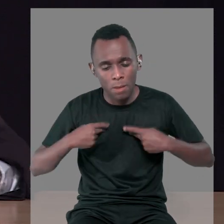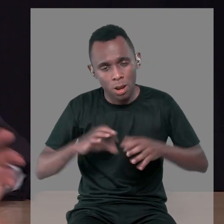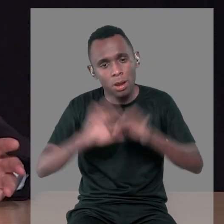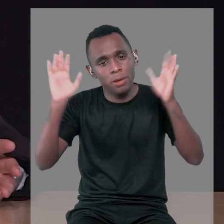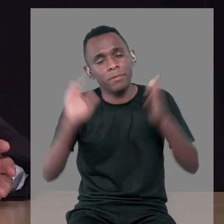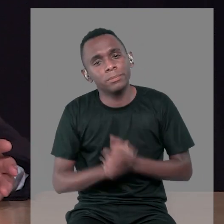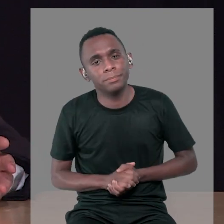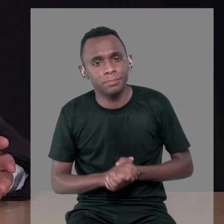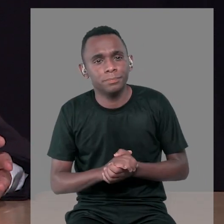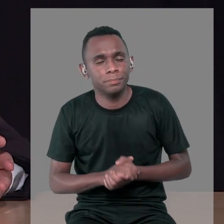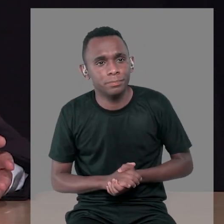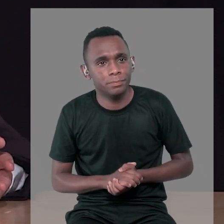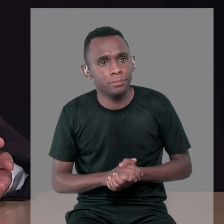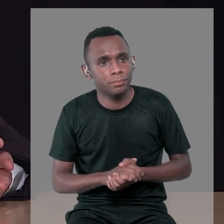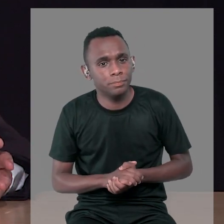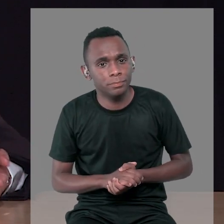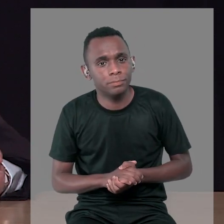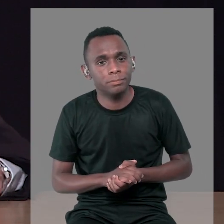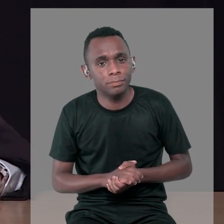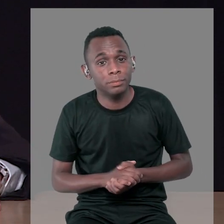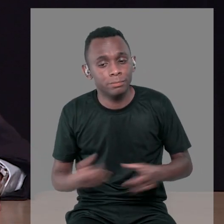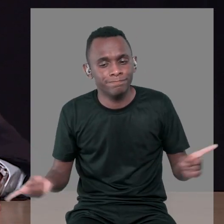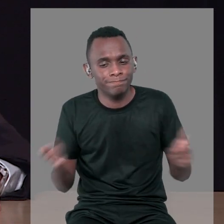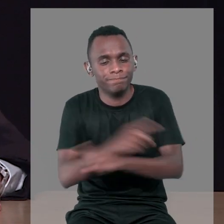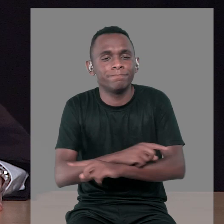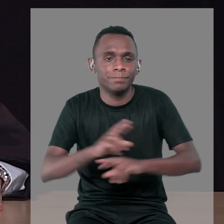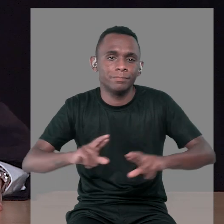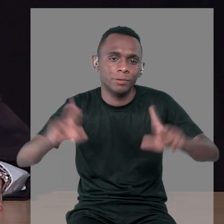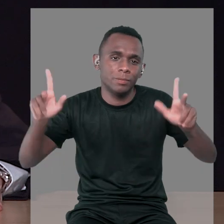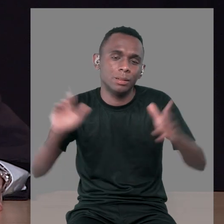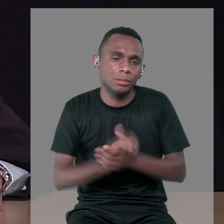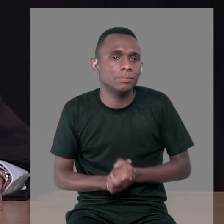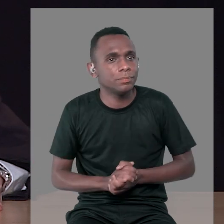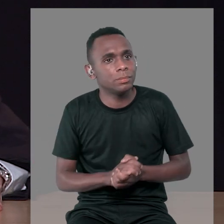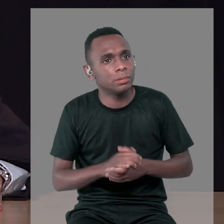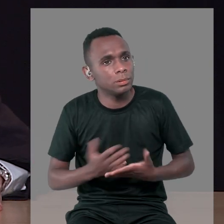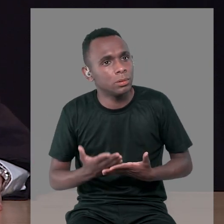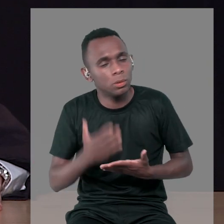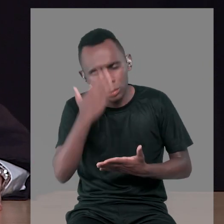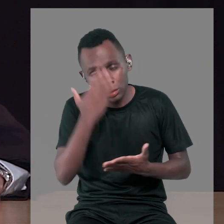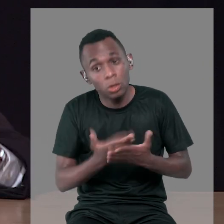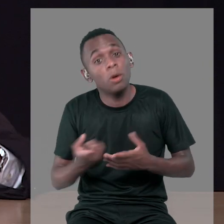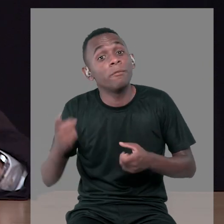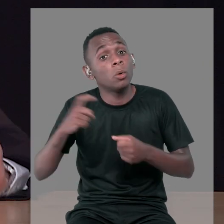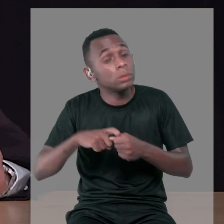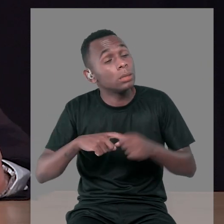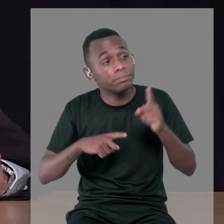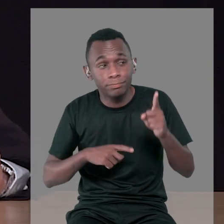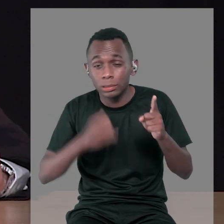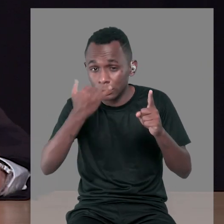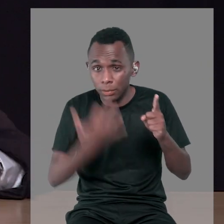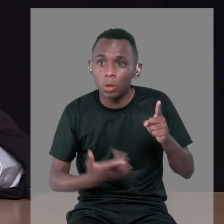efeito exatamente contrário. Então, eu acho que, assim, voltando ao Pedro, né, a gente tem um velho e bom humano a ser